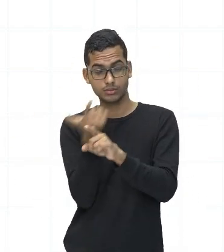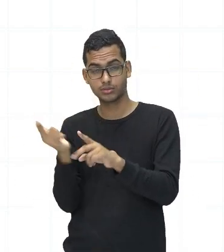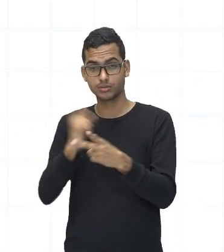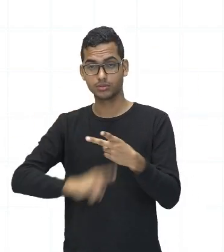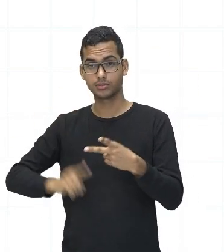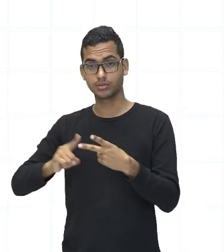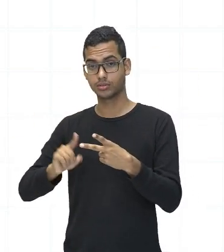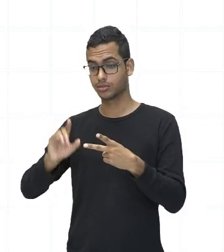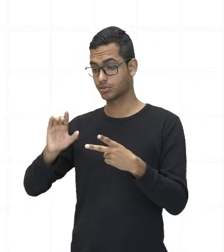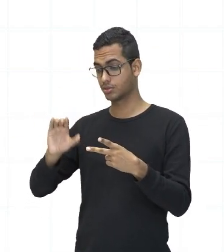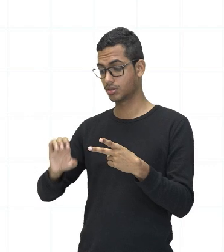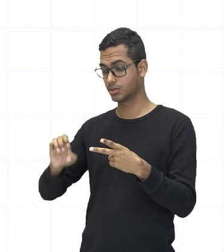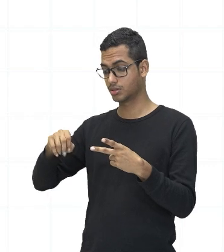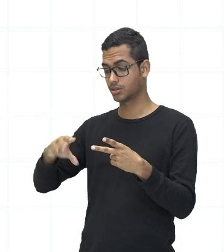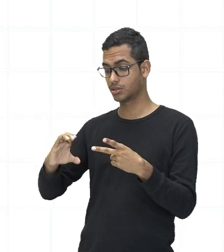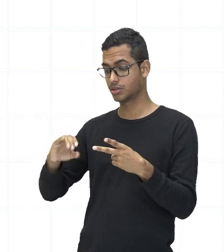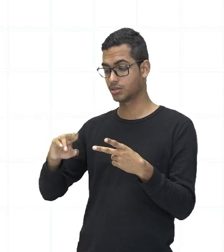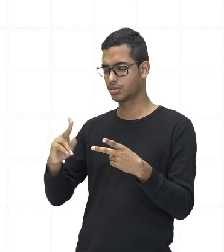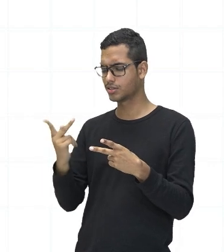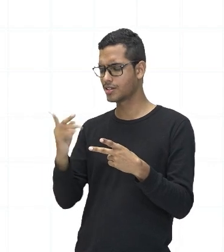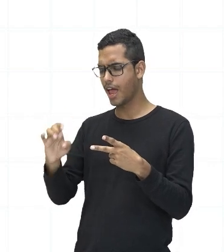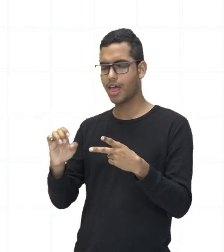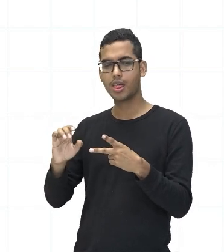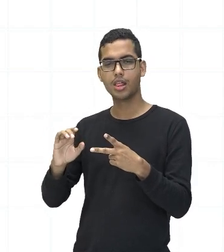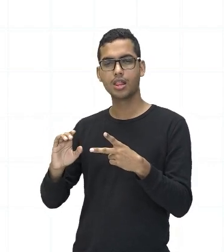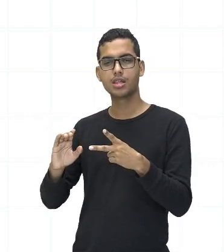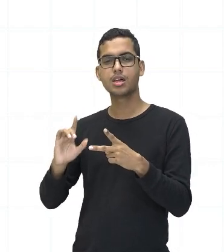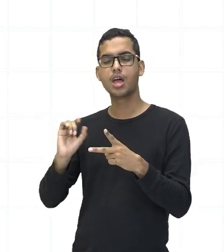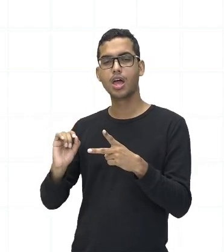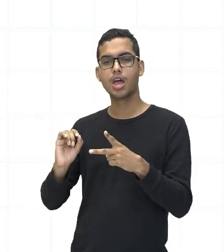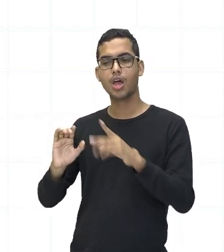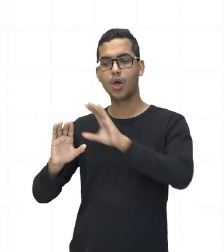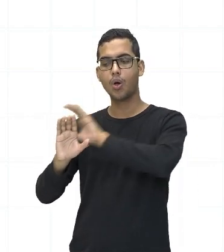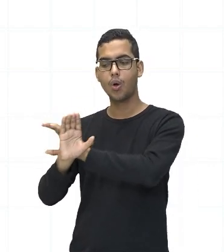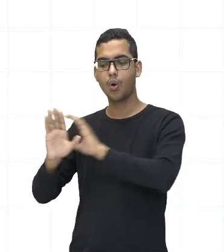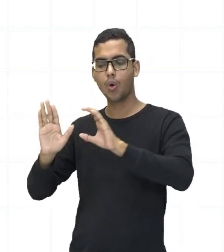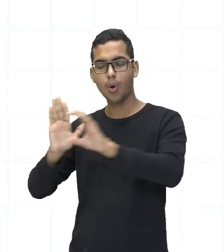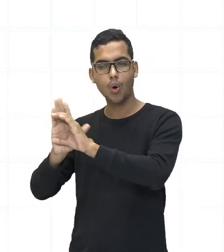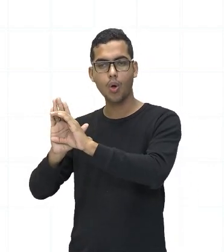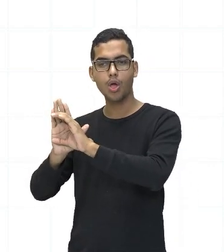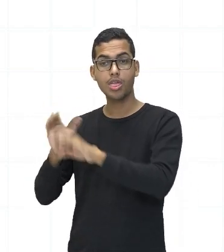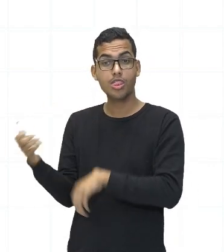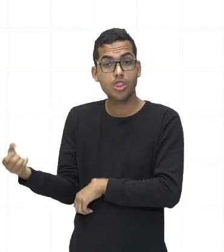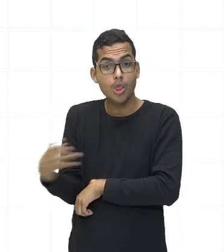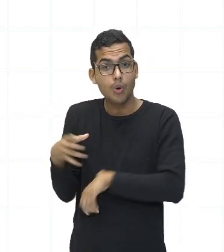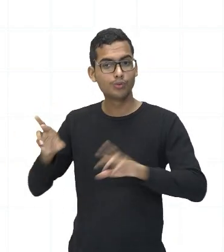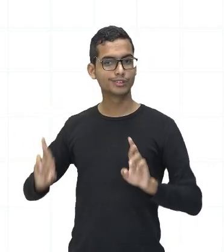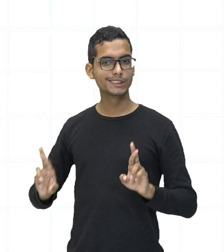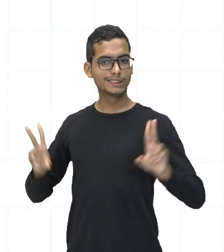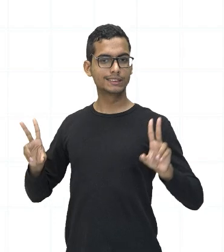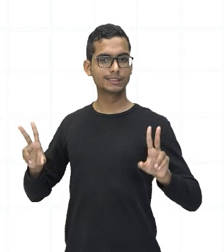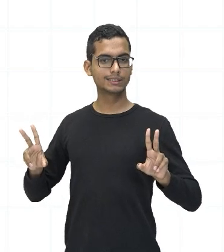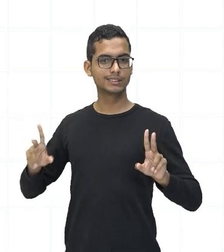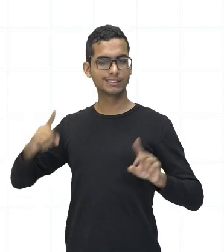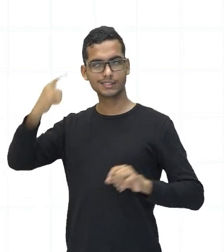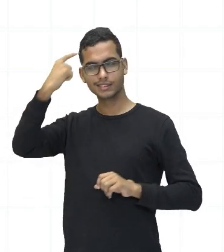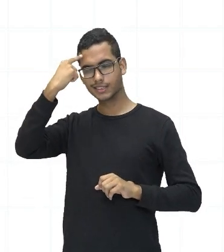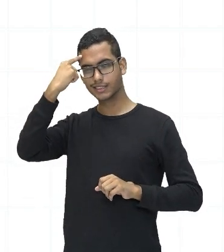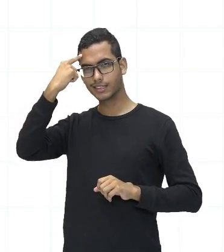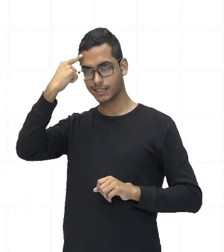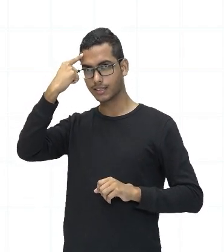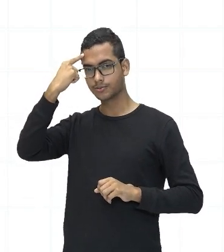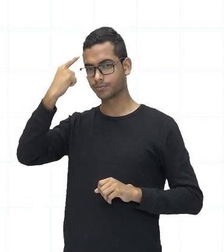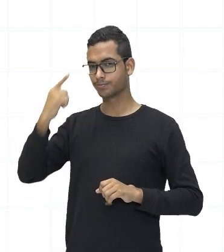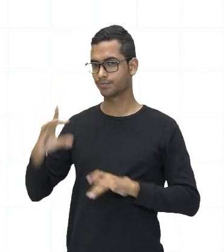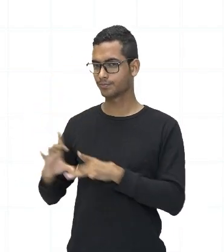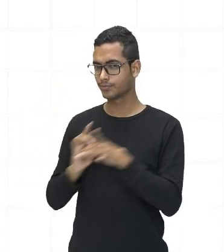sentido conotativo, que é o sentido inovador, diferente, né? Quando eu digo que o mosquito não enche,